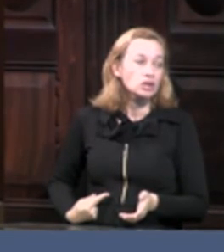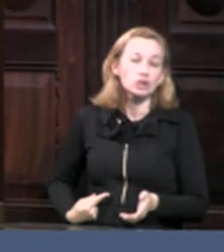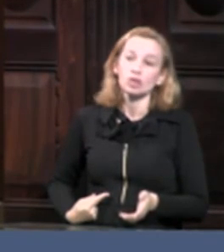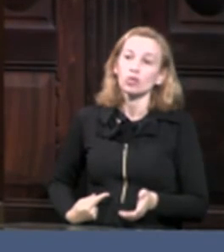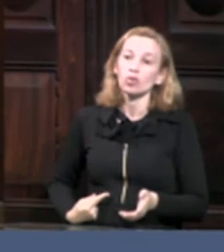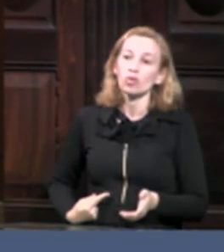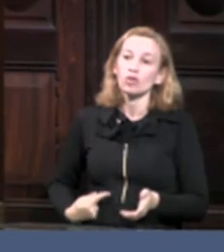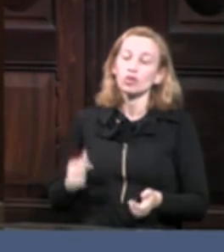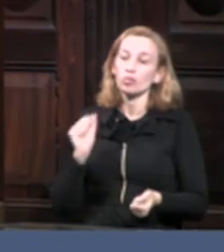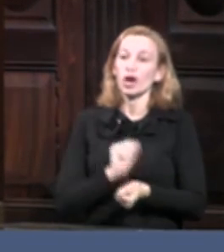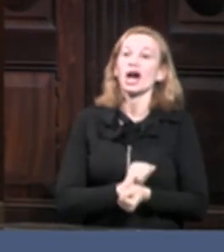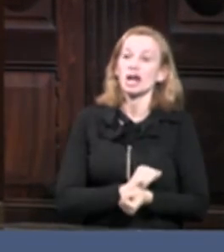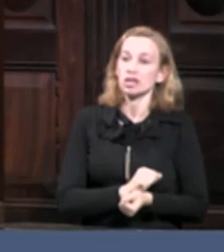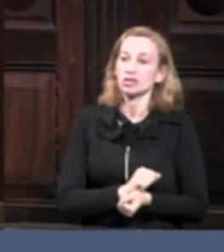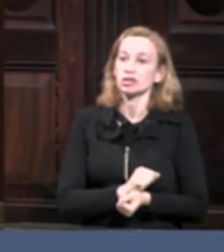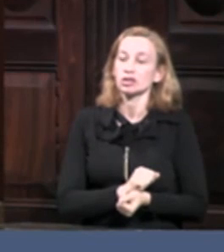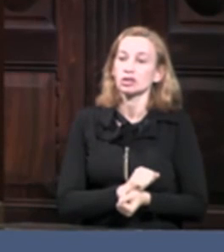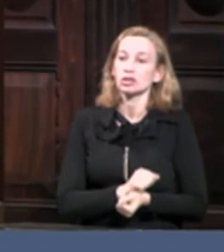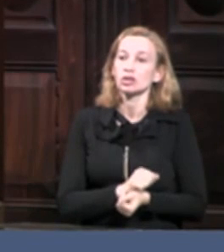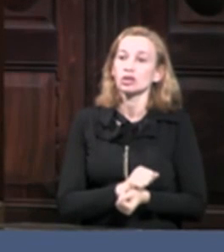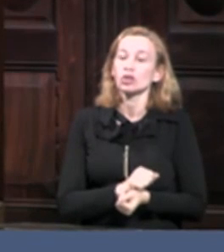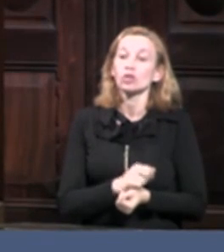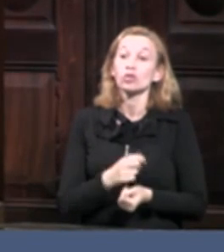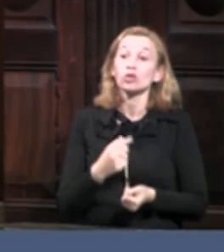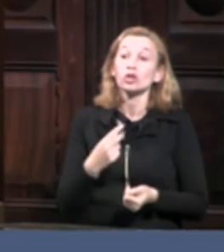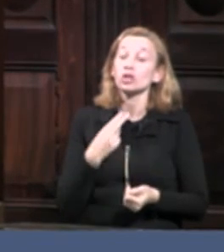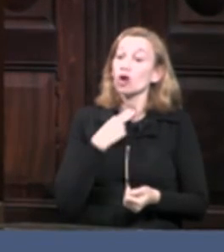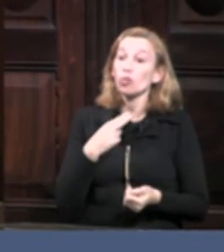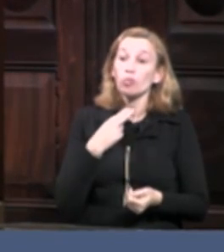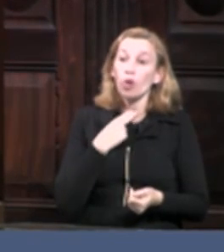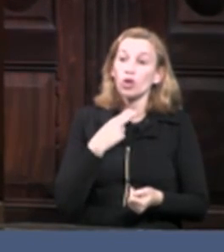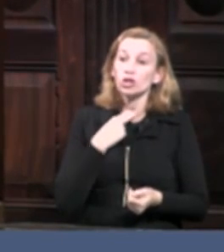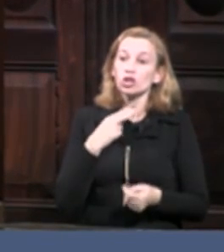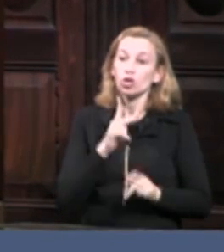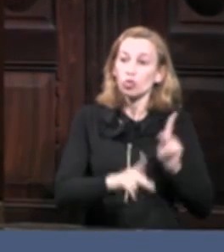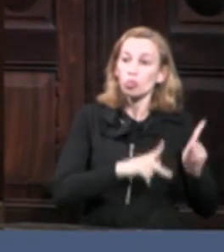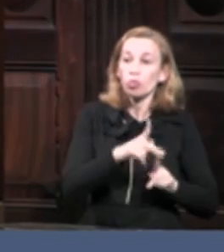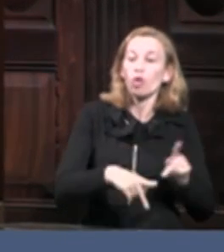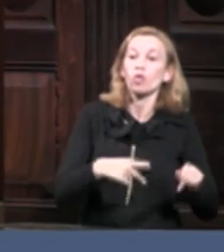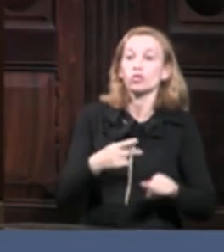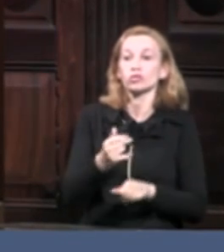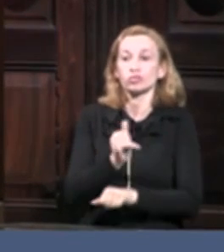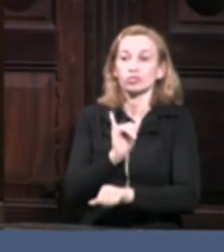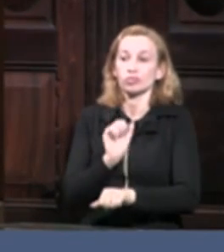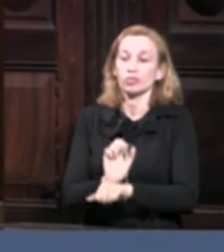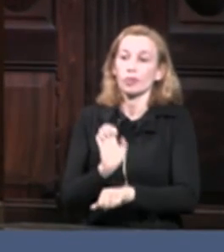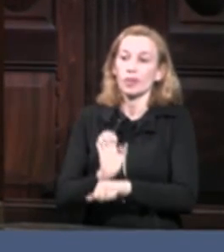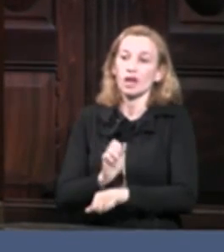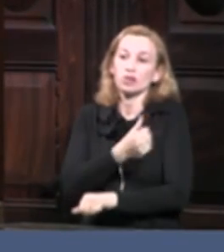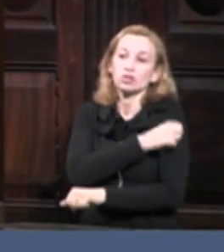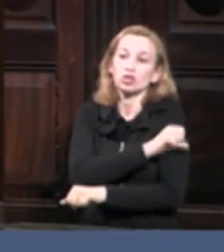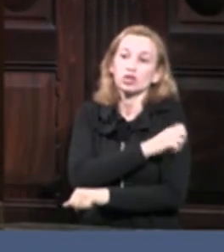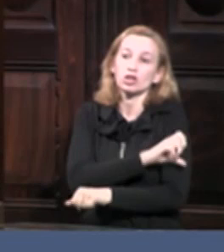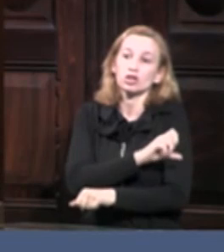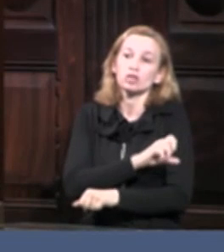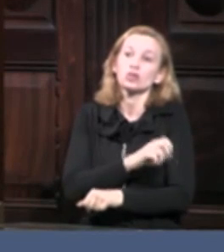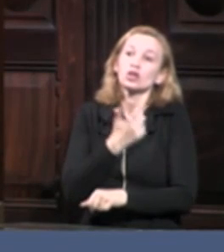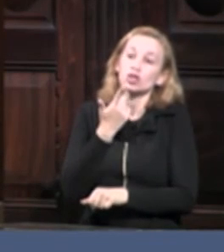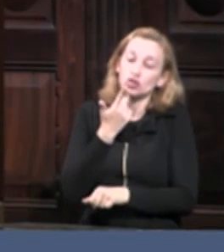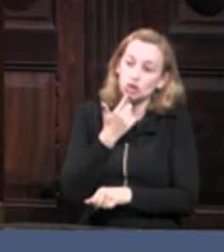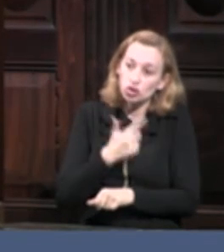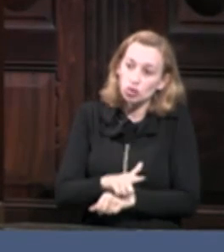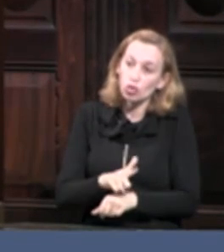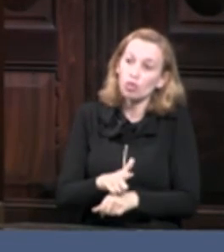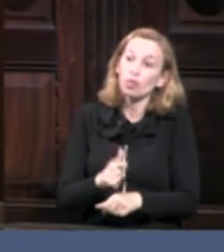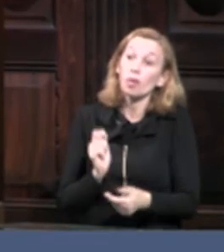essa licitação. O que não dá é para a população do Estado do Rio de Janeiro ser prejudicada por mais 20 anos por